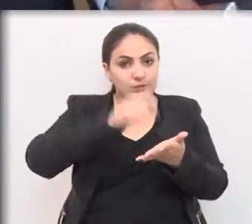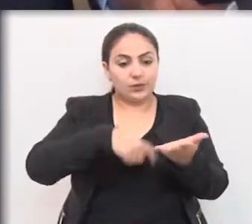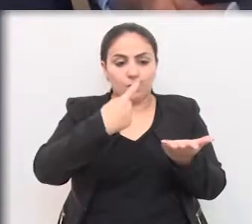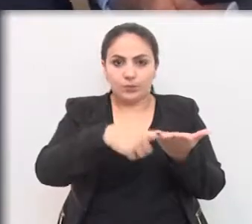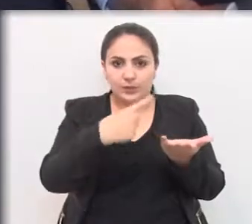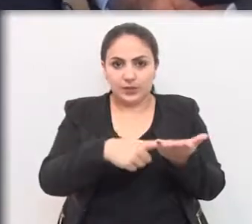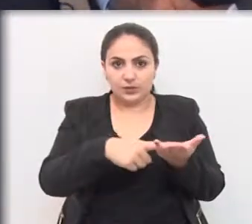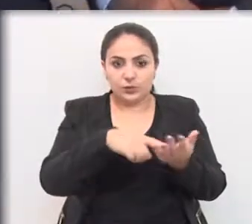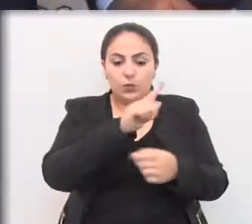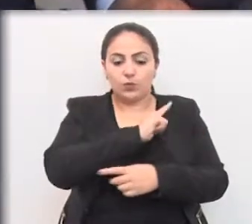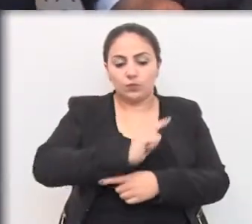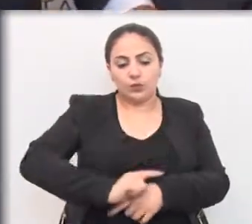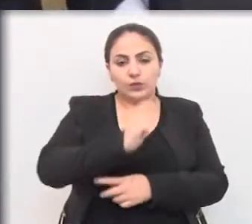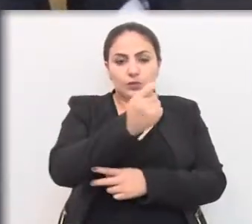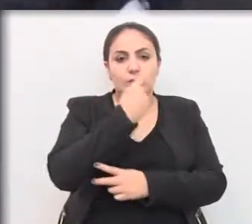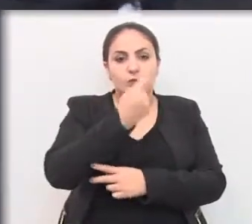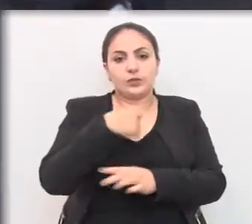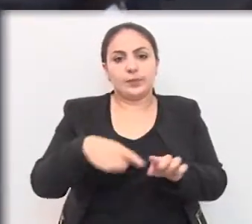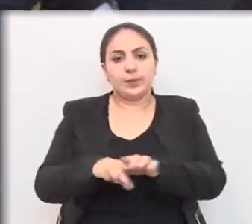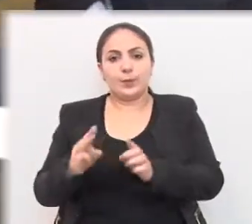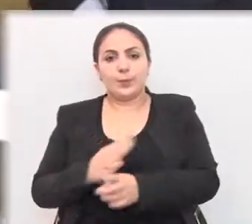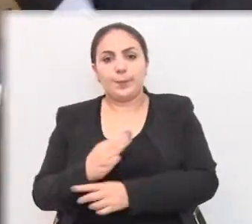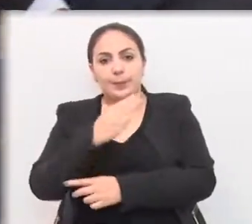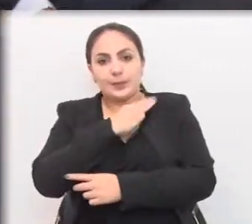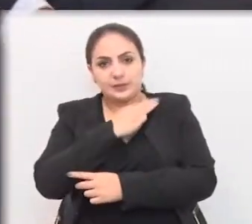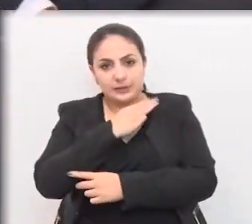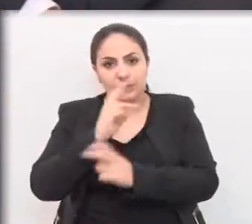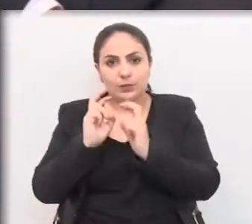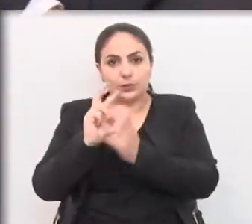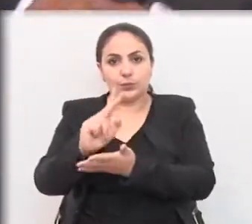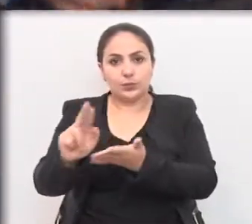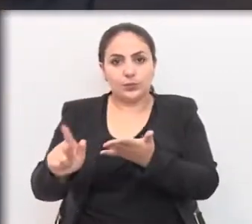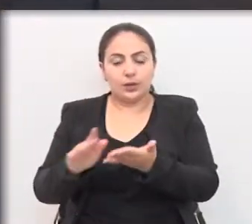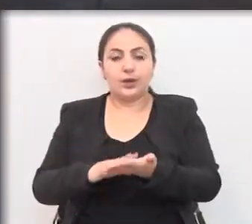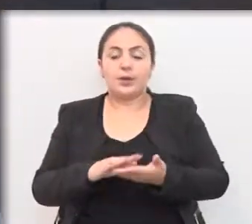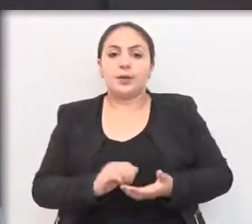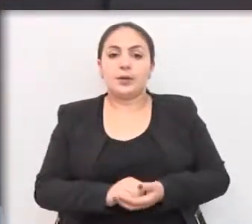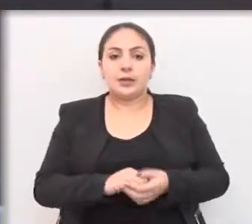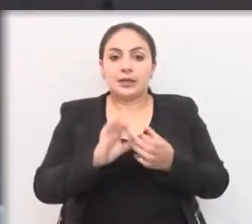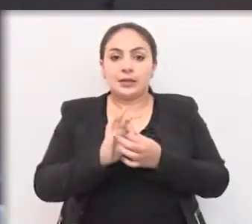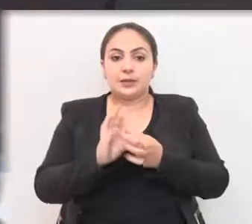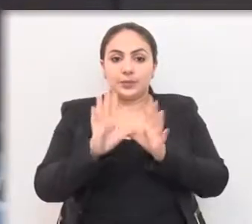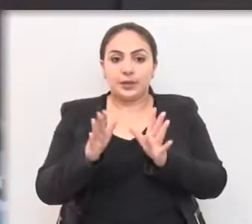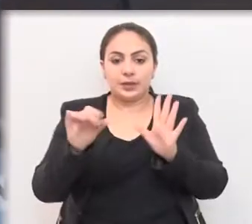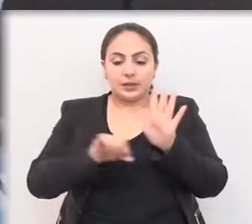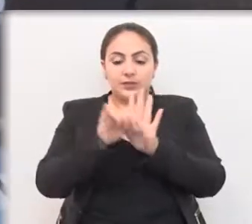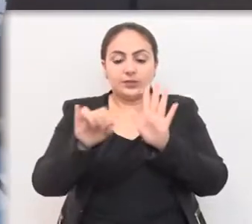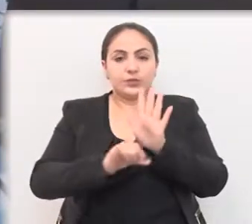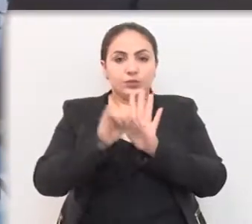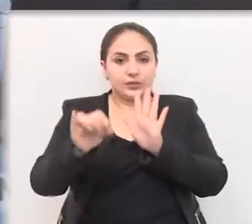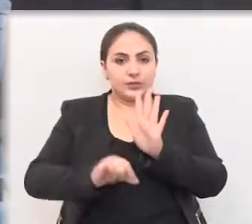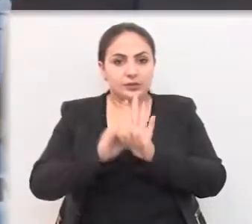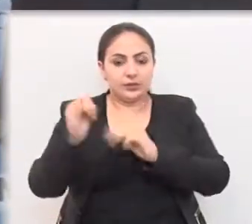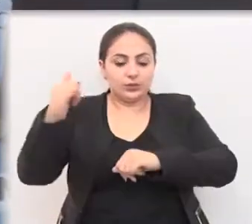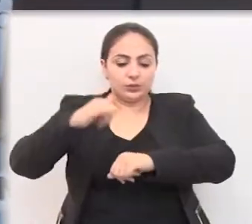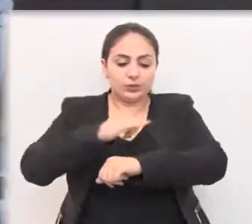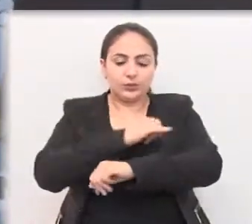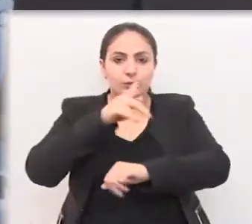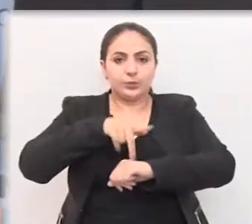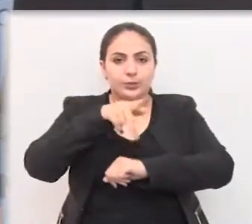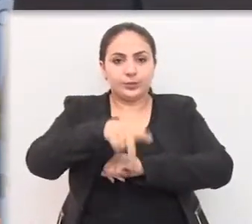do acordo entre o governo do Rio Grande do Sul e o Ministério dos Transportes vai permitir a abertura da licitação